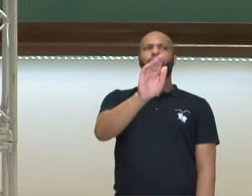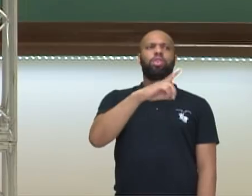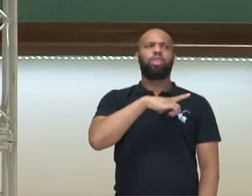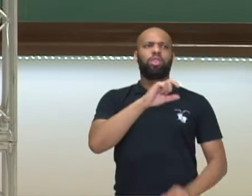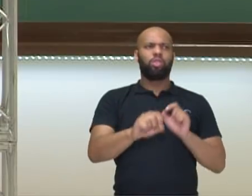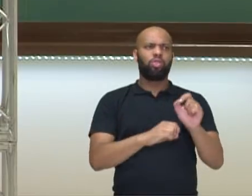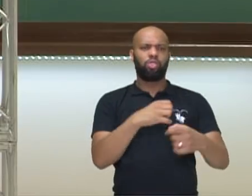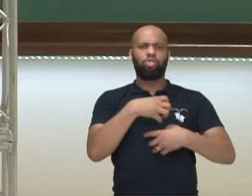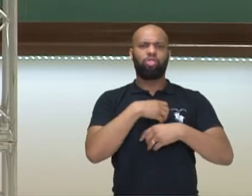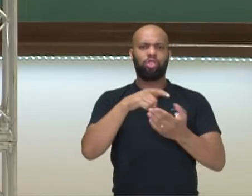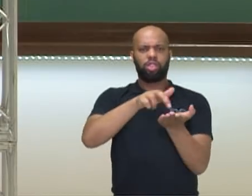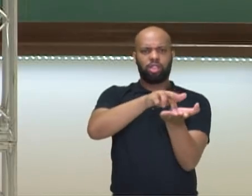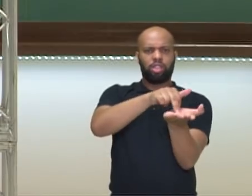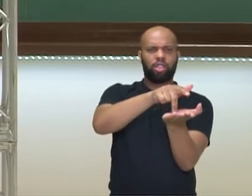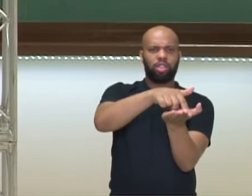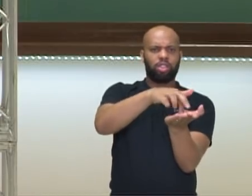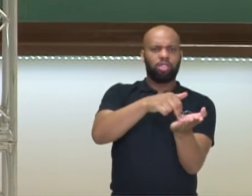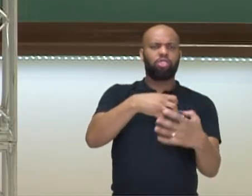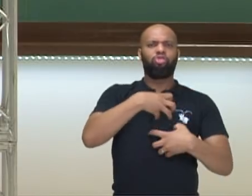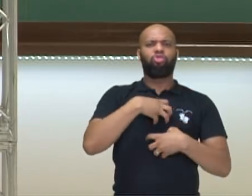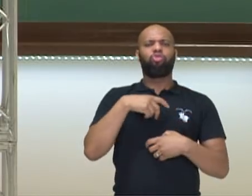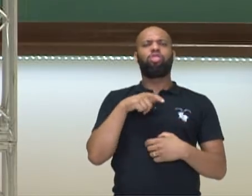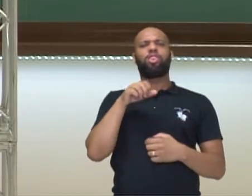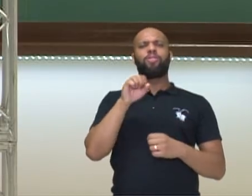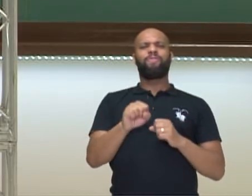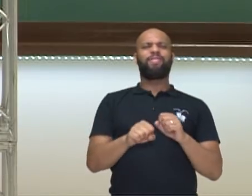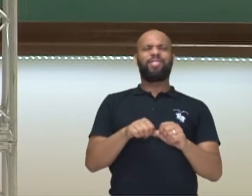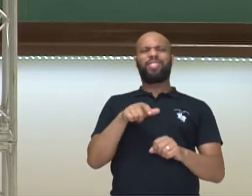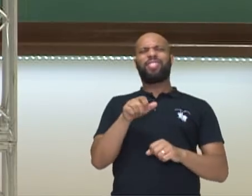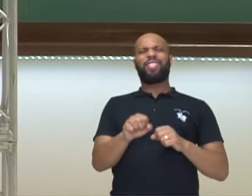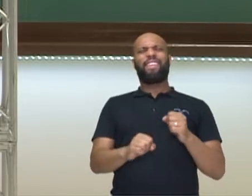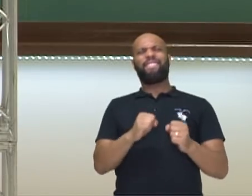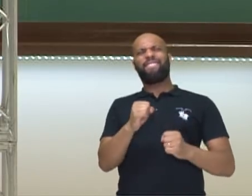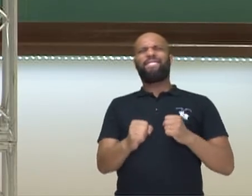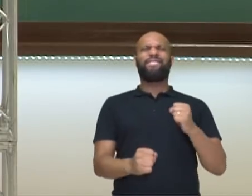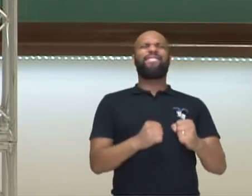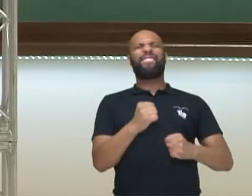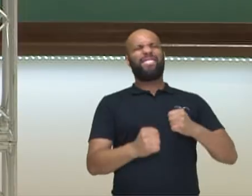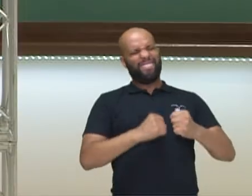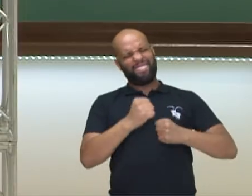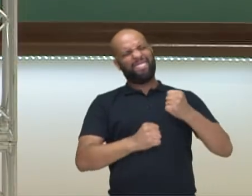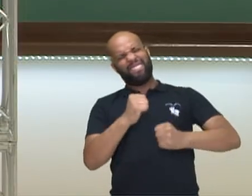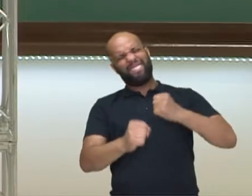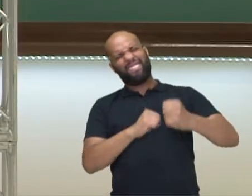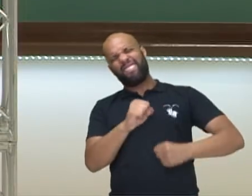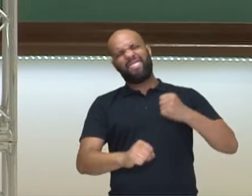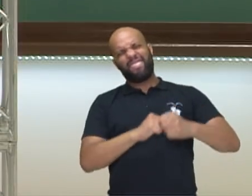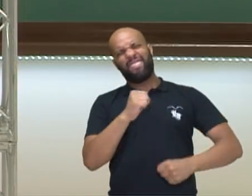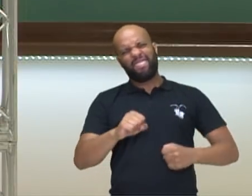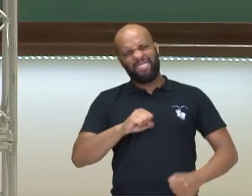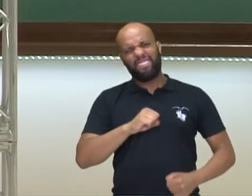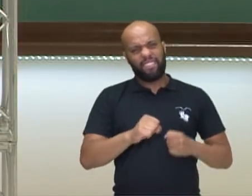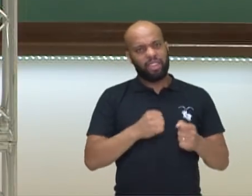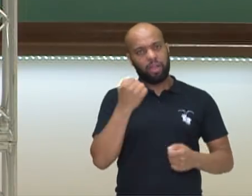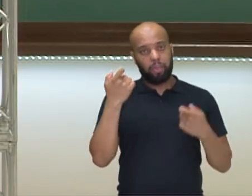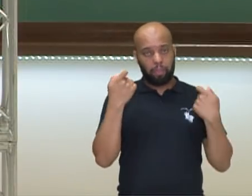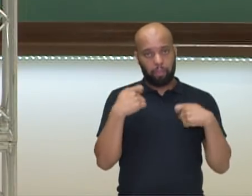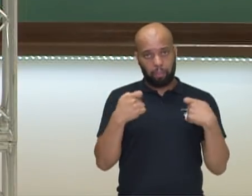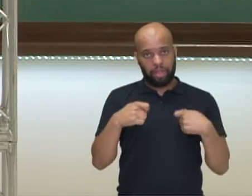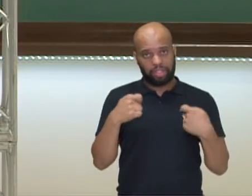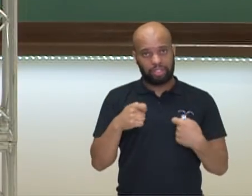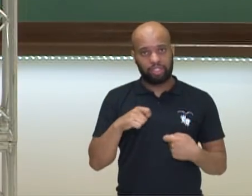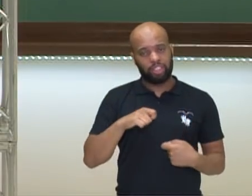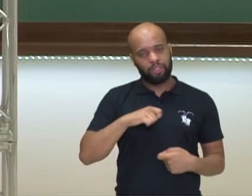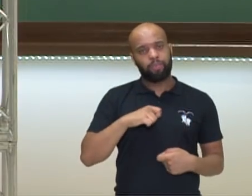esteira vai propor para ele uma resistência maior, onde ele vai ter que fazer um esforço maior para poder subir, tá? Então,